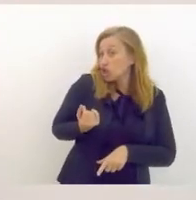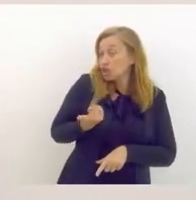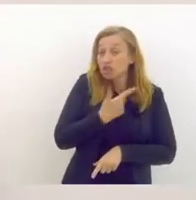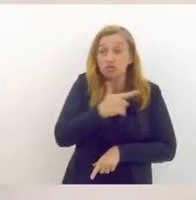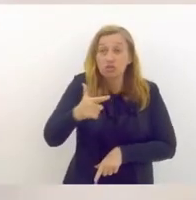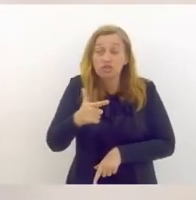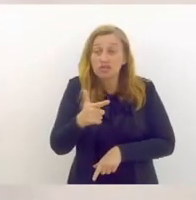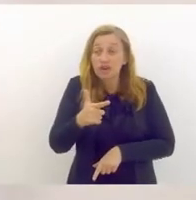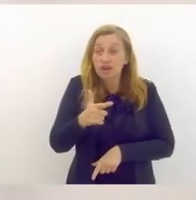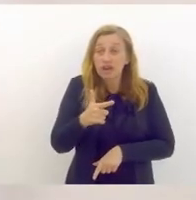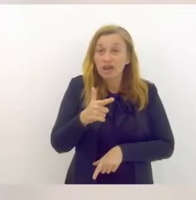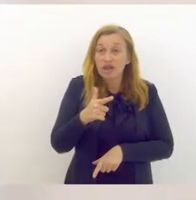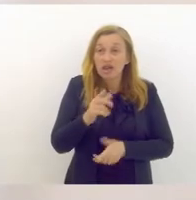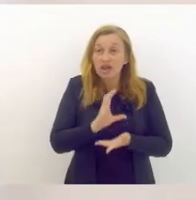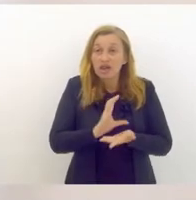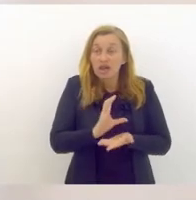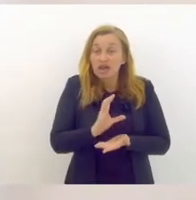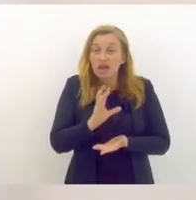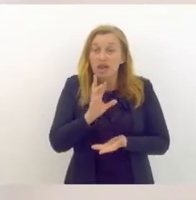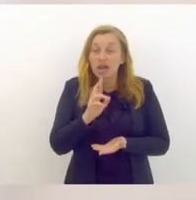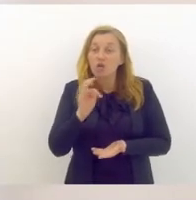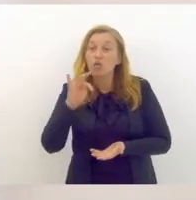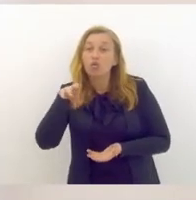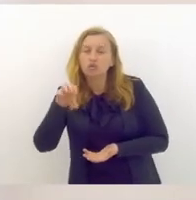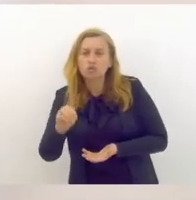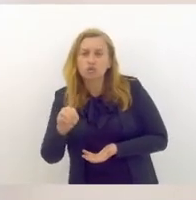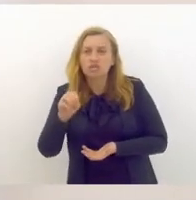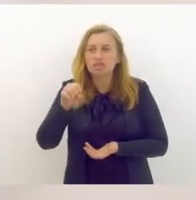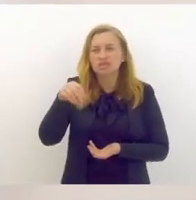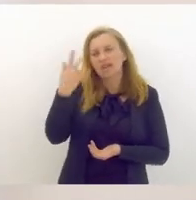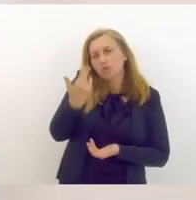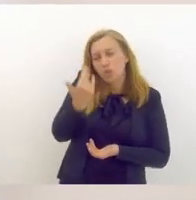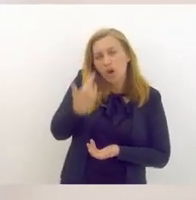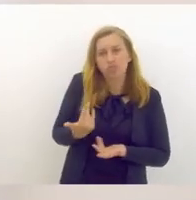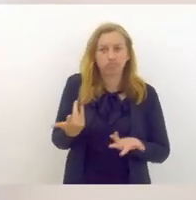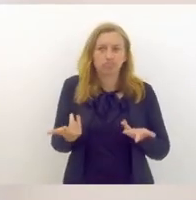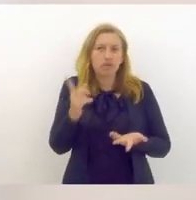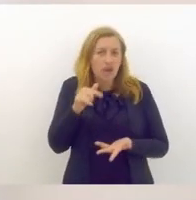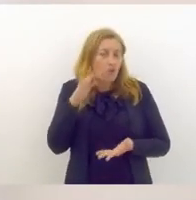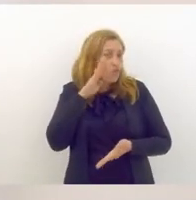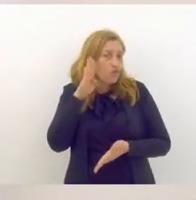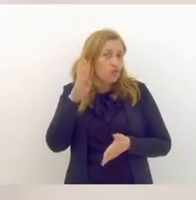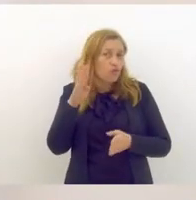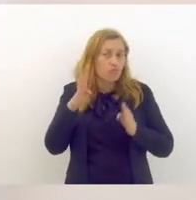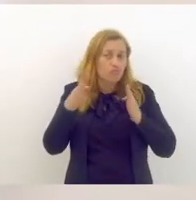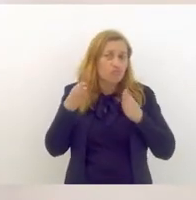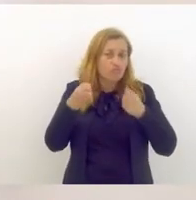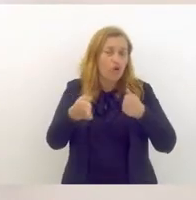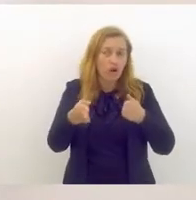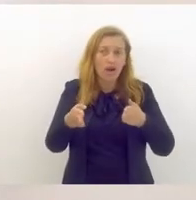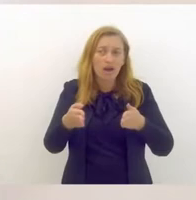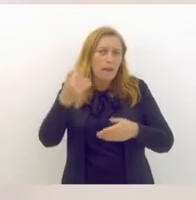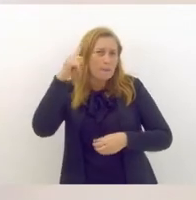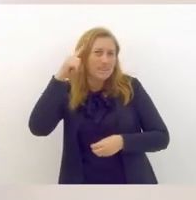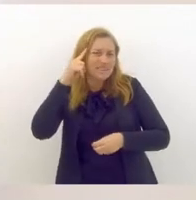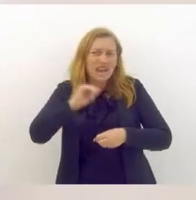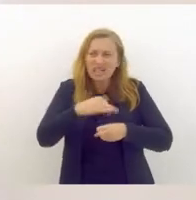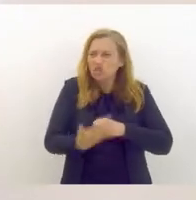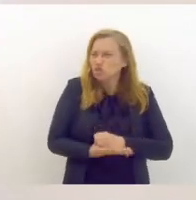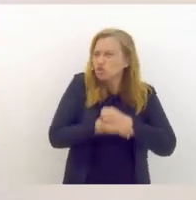recurso natural. É esse que é o ponto. Pensar em